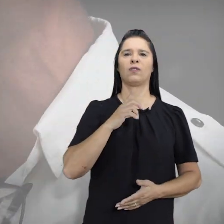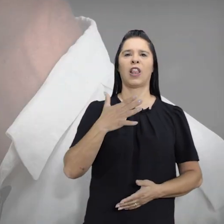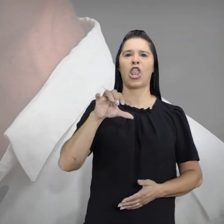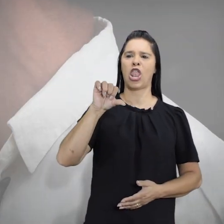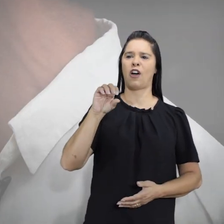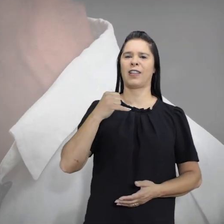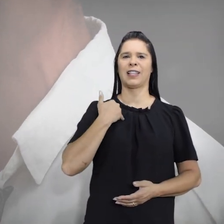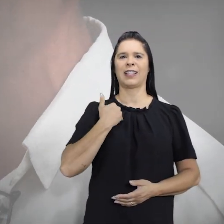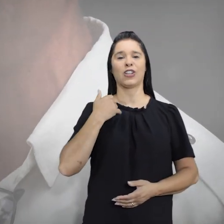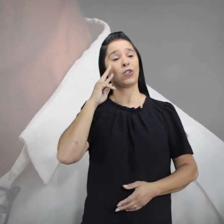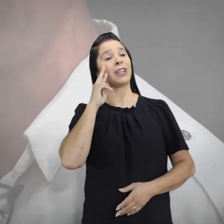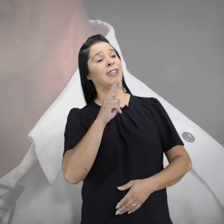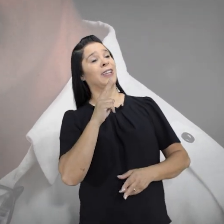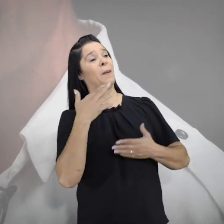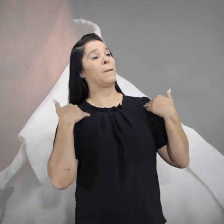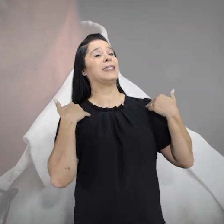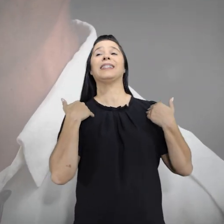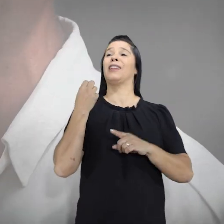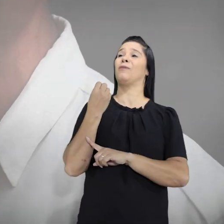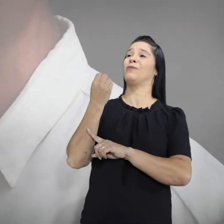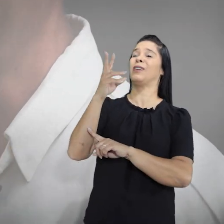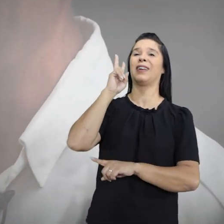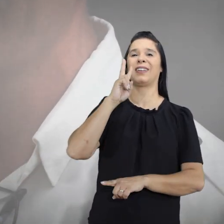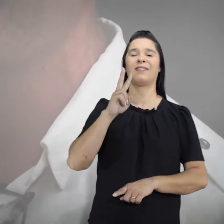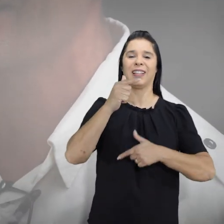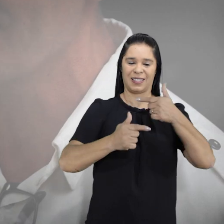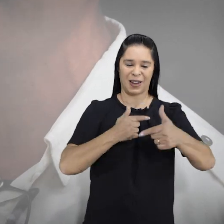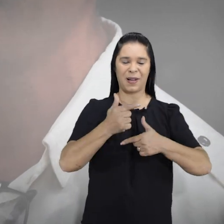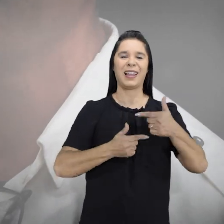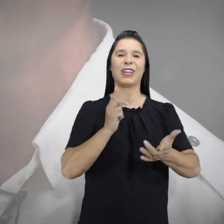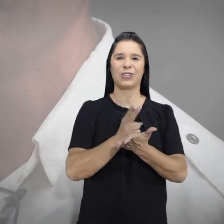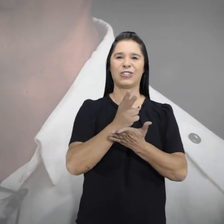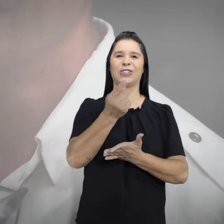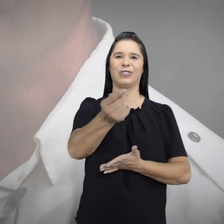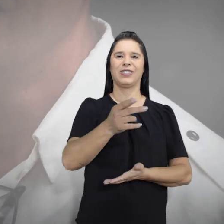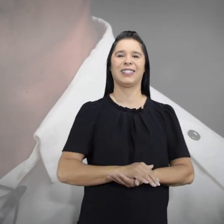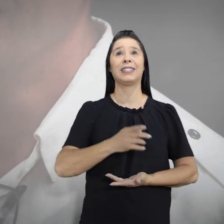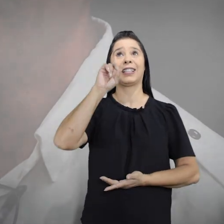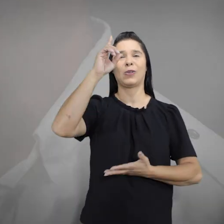90 anos, eu estou aqui na estação aí, passeando de trem e vendo a turma trabalhando aí, se Deus quiser.